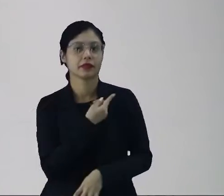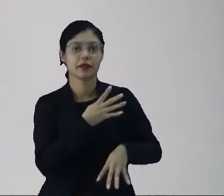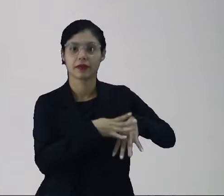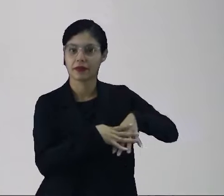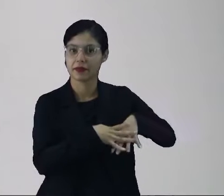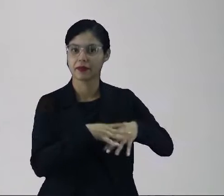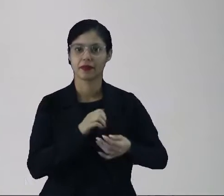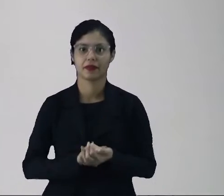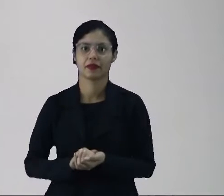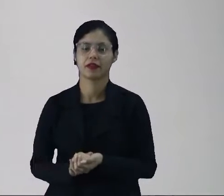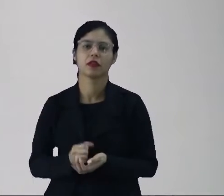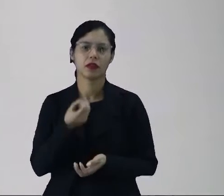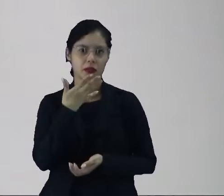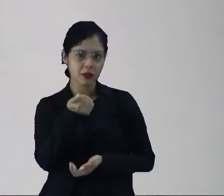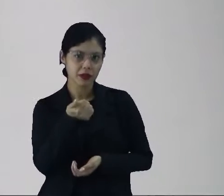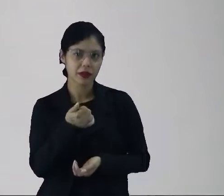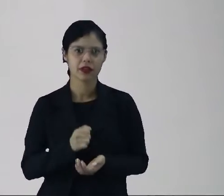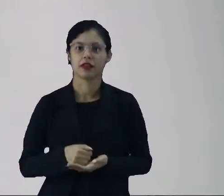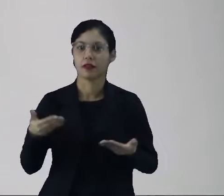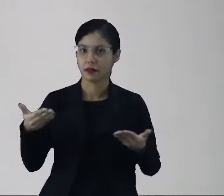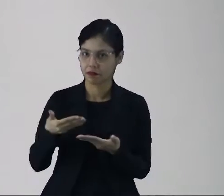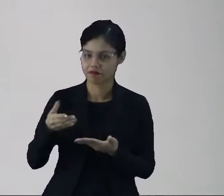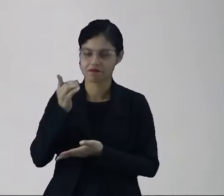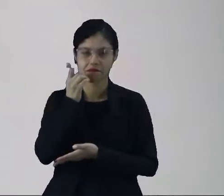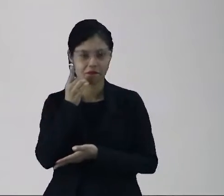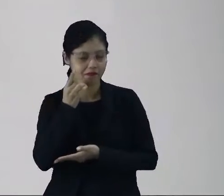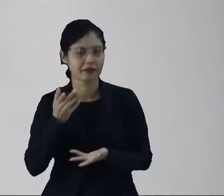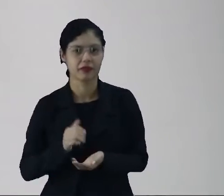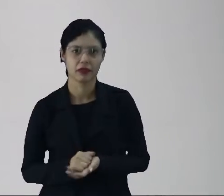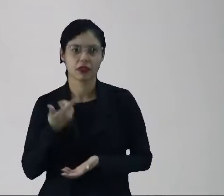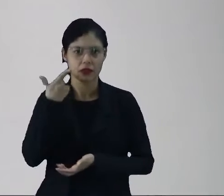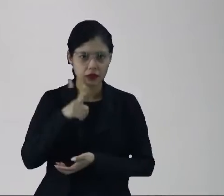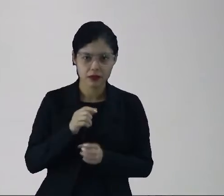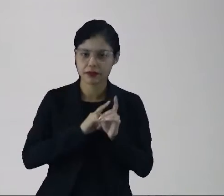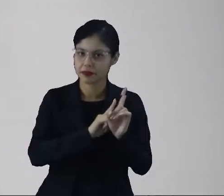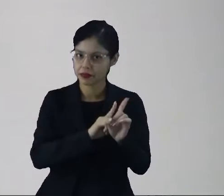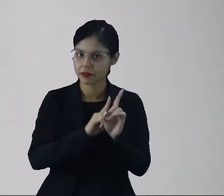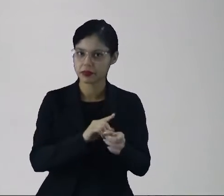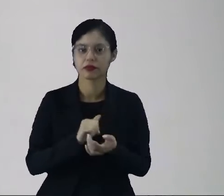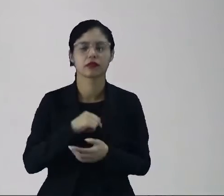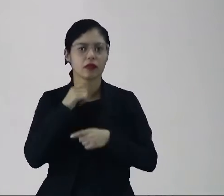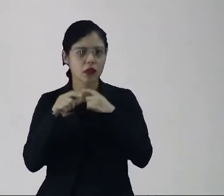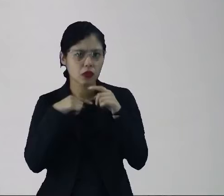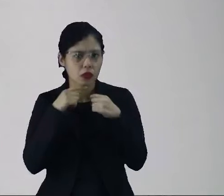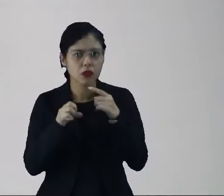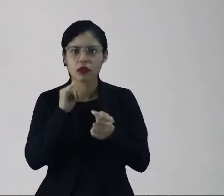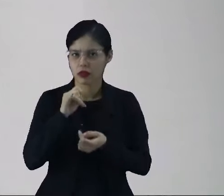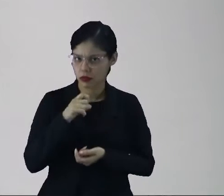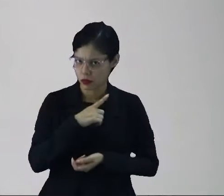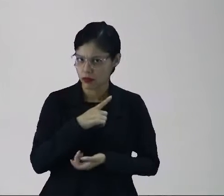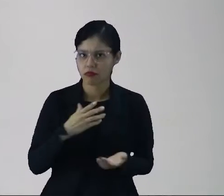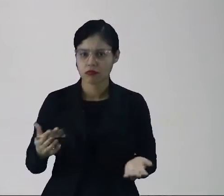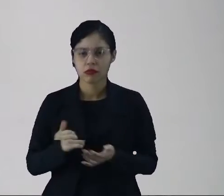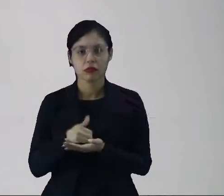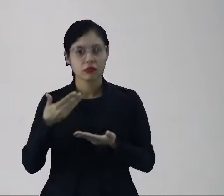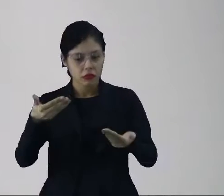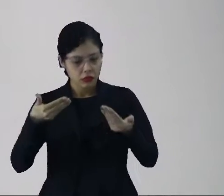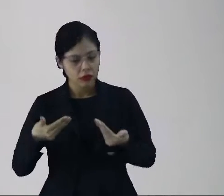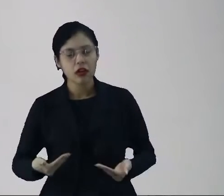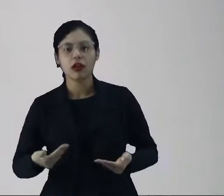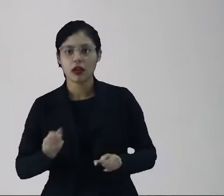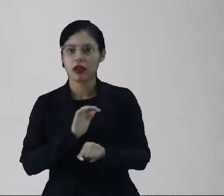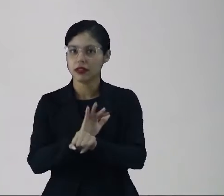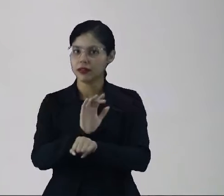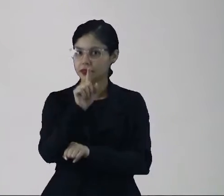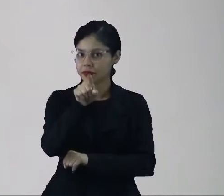da matemática como é que você tá Como é que você foi esses dias e aí tá conseguindo acompanhar dúvida se você tem eu estou aqui para poder te ajudar